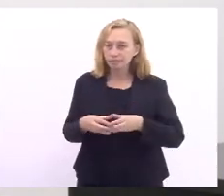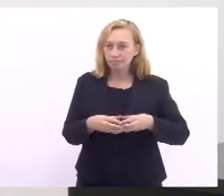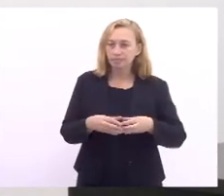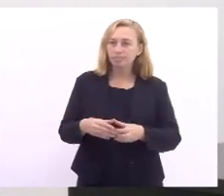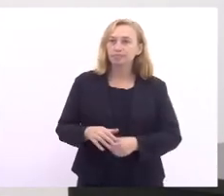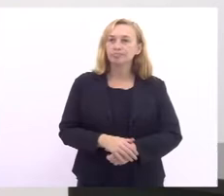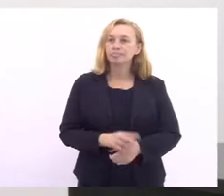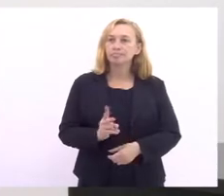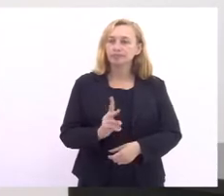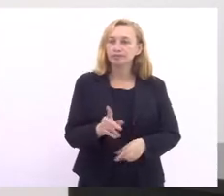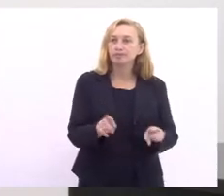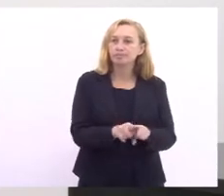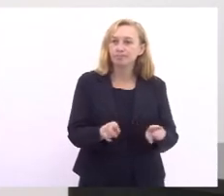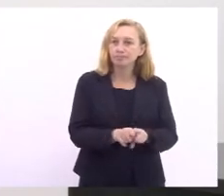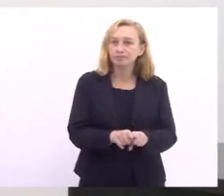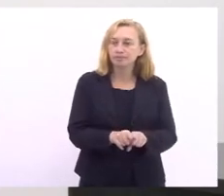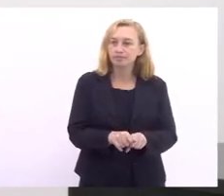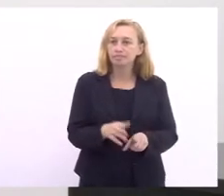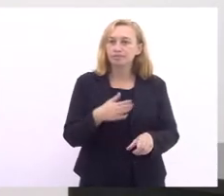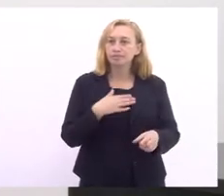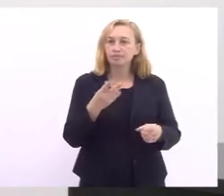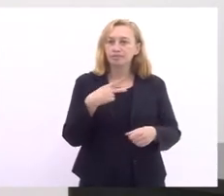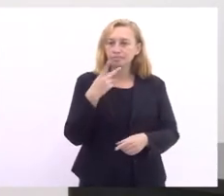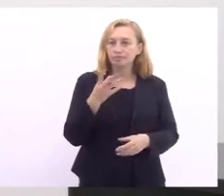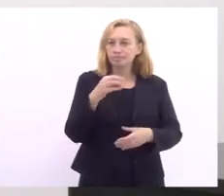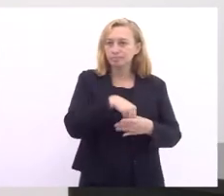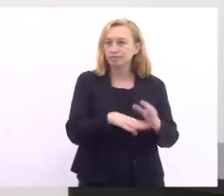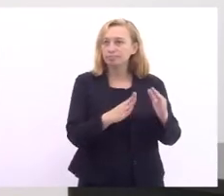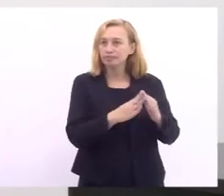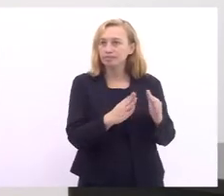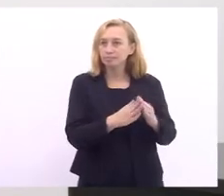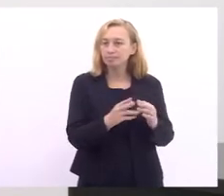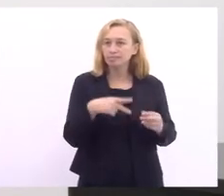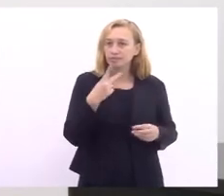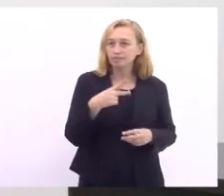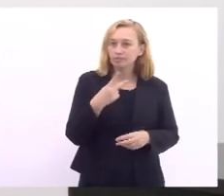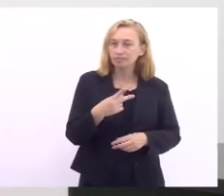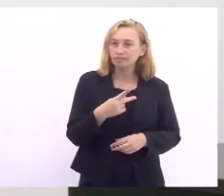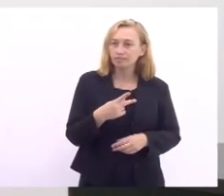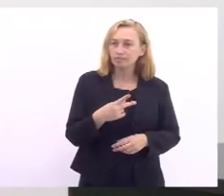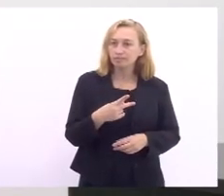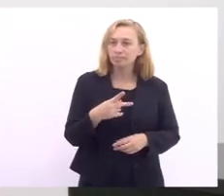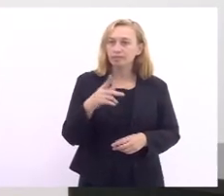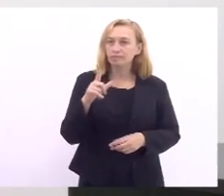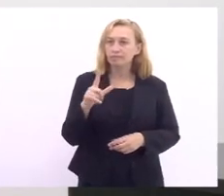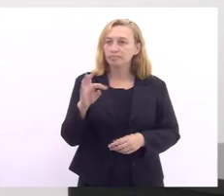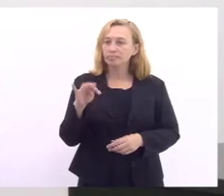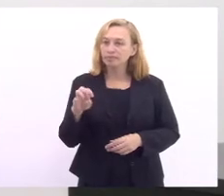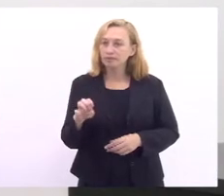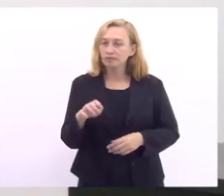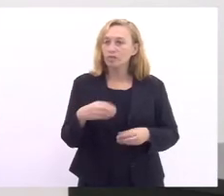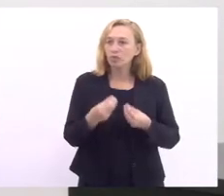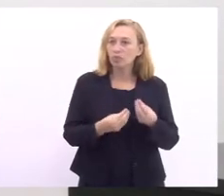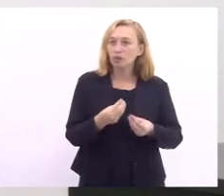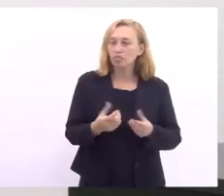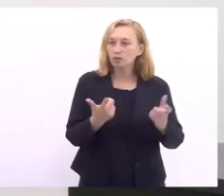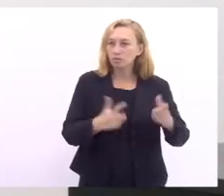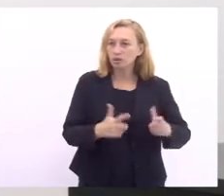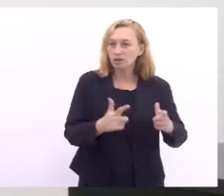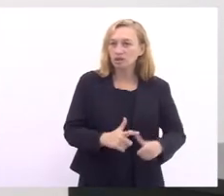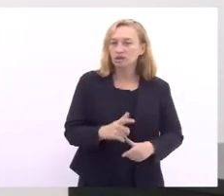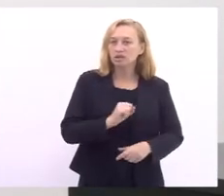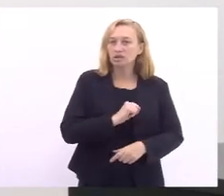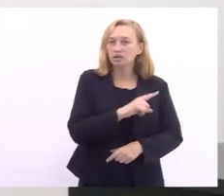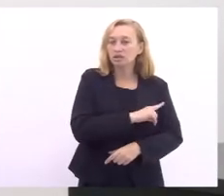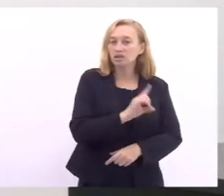e sempre também nos meus discursos dentro da casa falou muito da questão do Leste como que a nossa agenda local de São